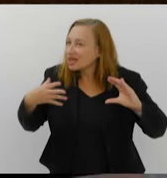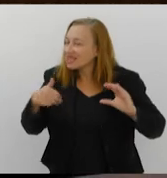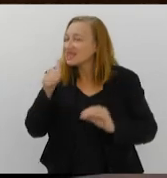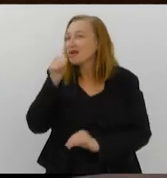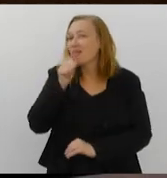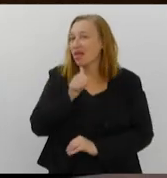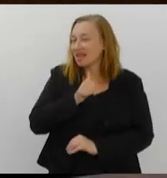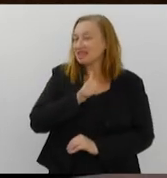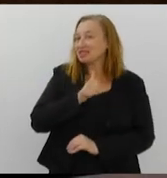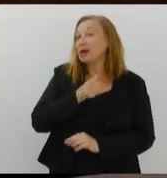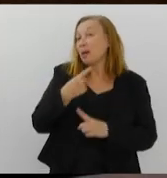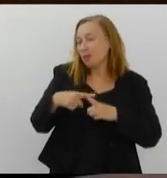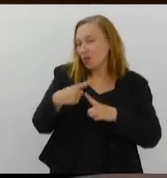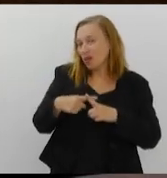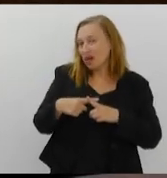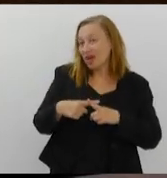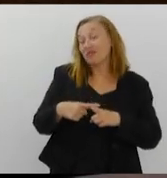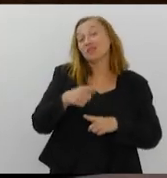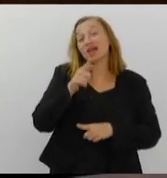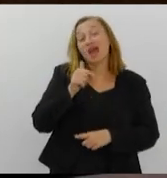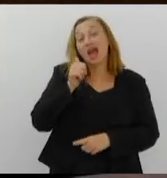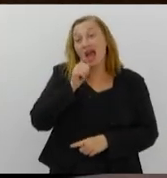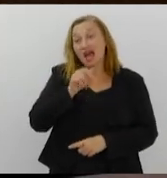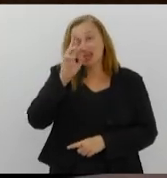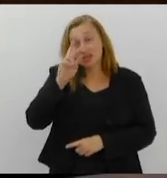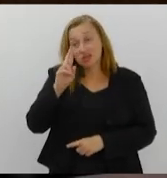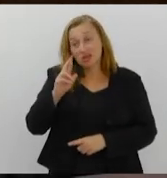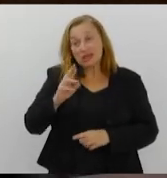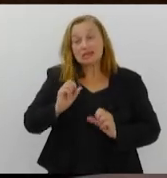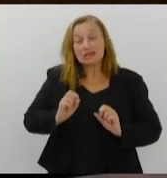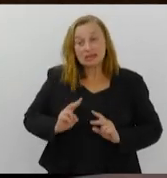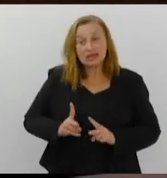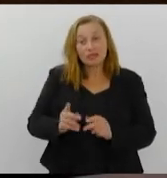mulheres, porque a senhora se incomoda. Eu não estou aqui